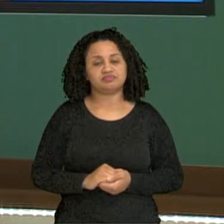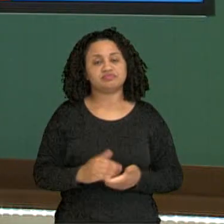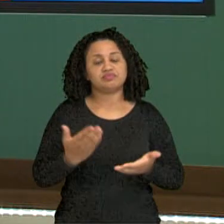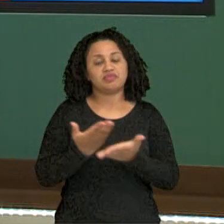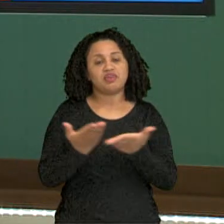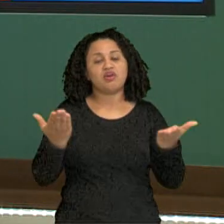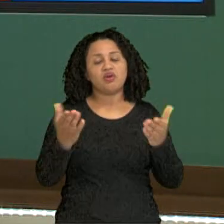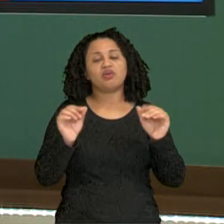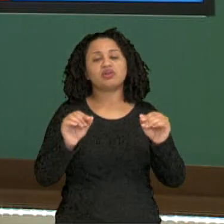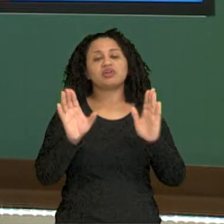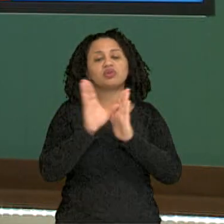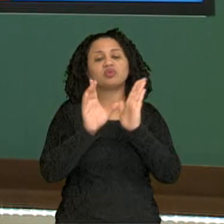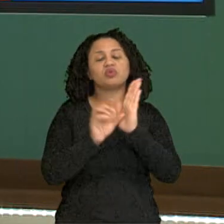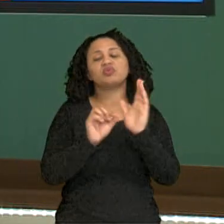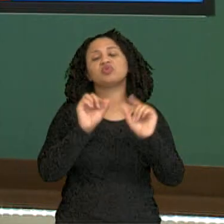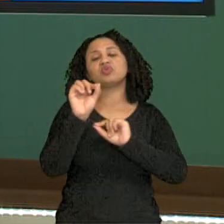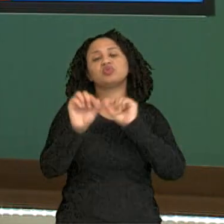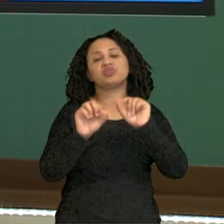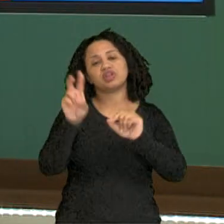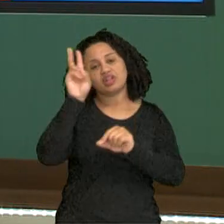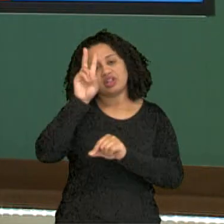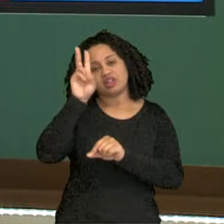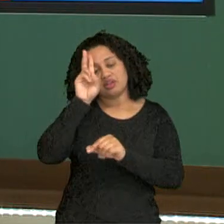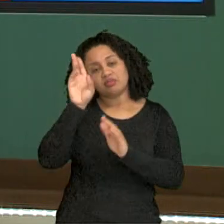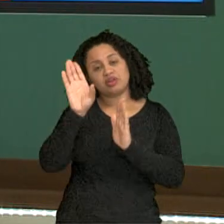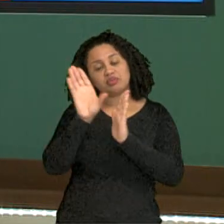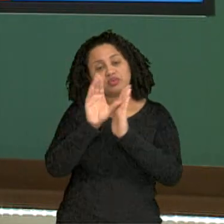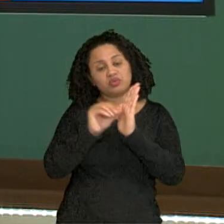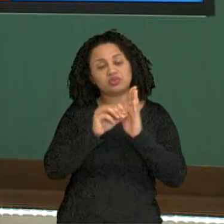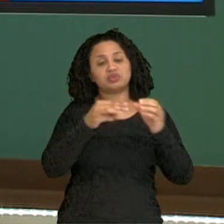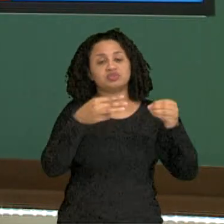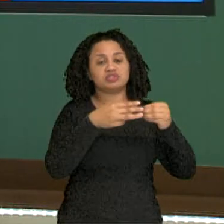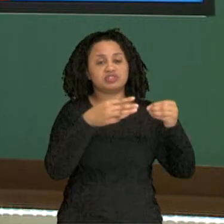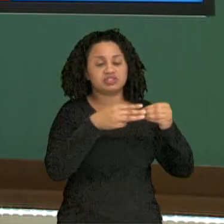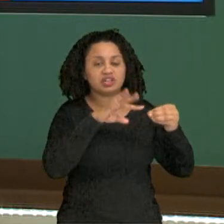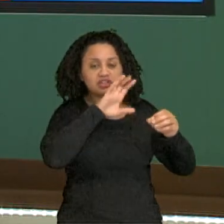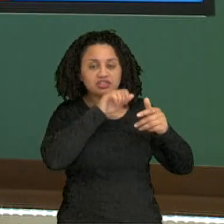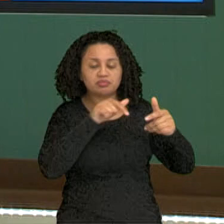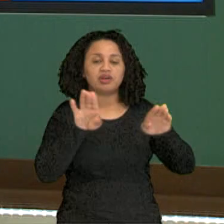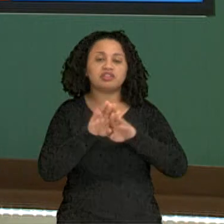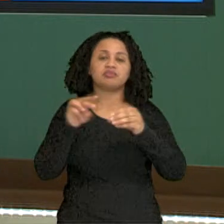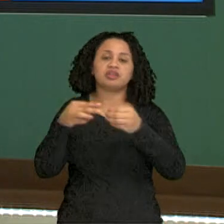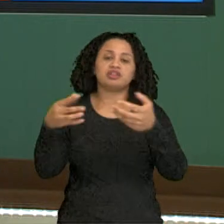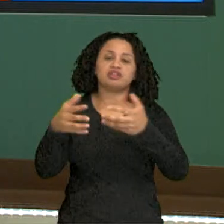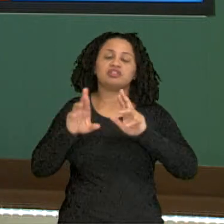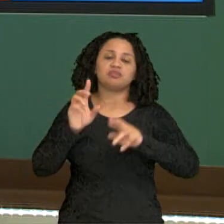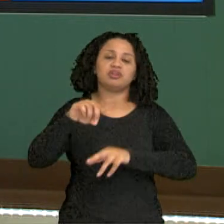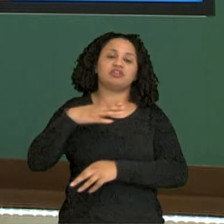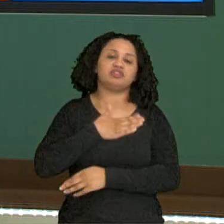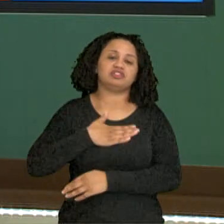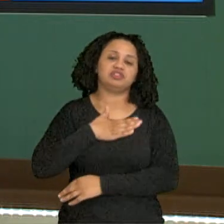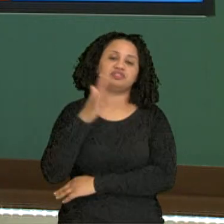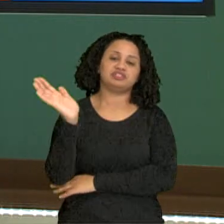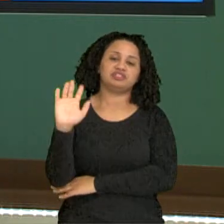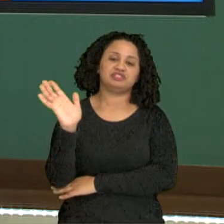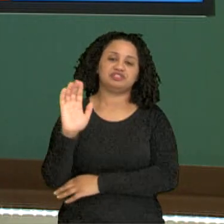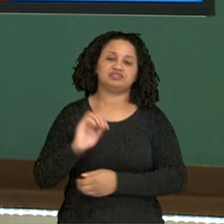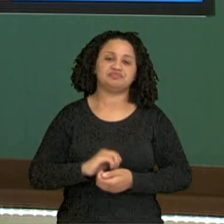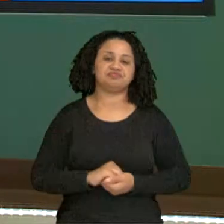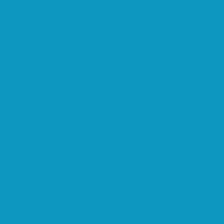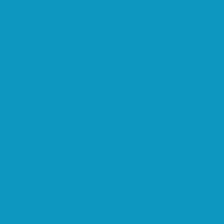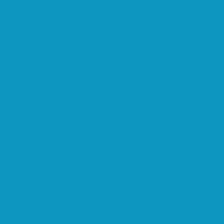Nessa aula, nós falamos, nós retomamos sobre a célula vegetal e a célula animal. Espero que vocês tenham gostado. Até breve!